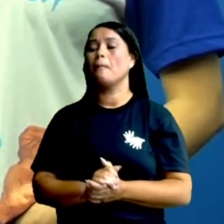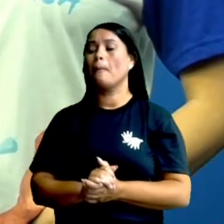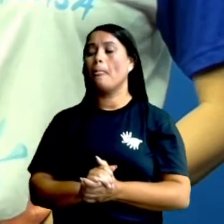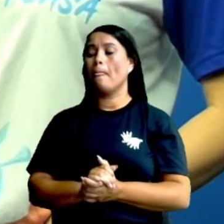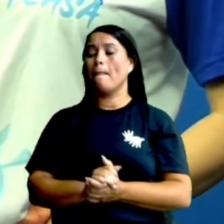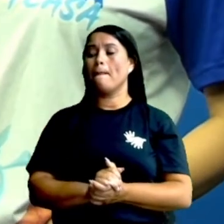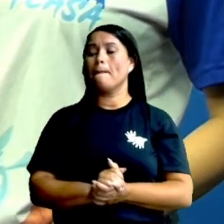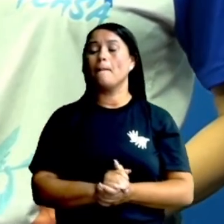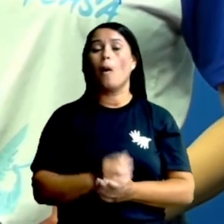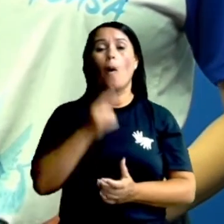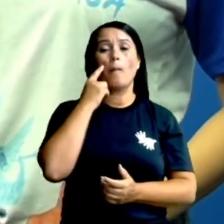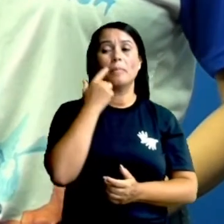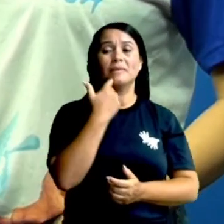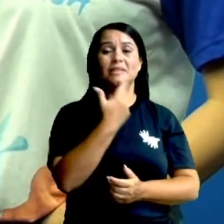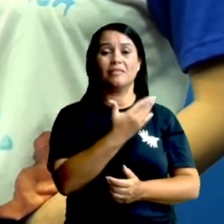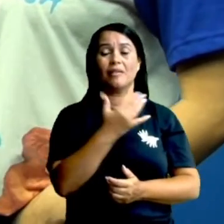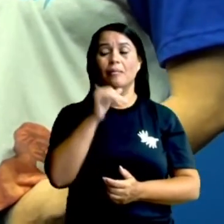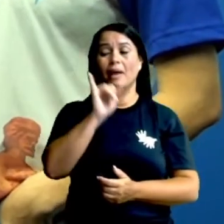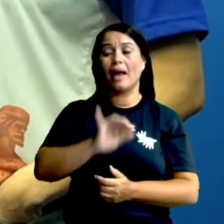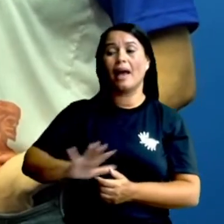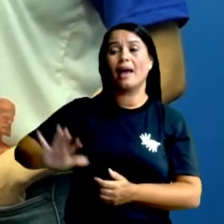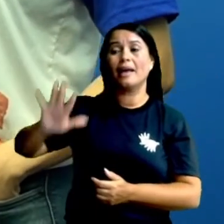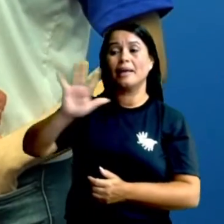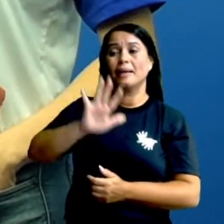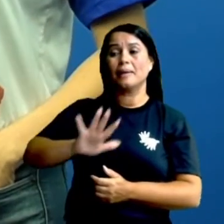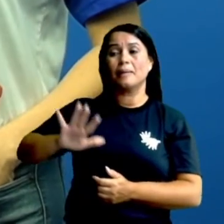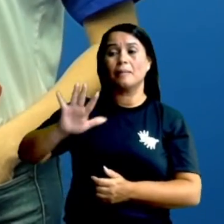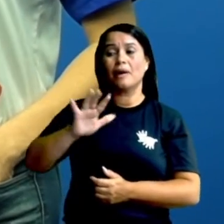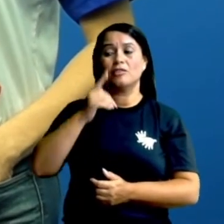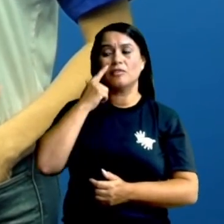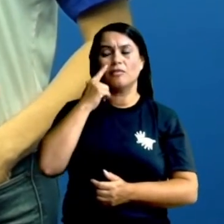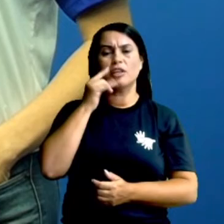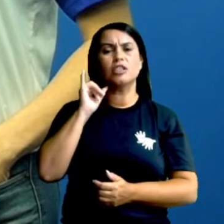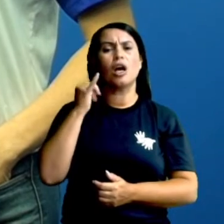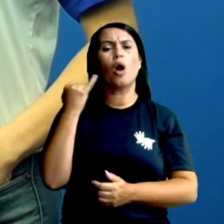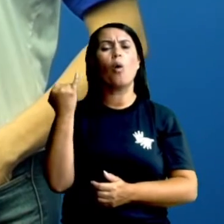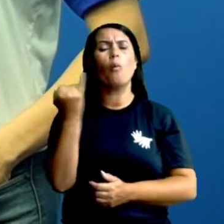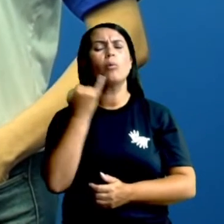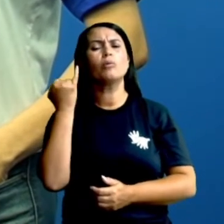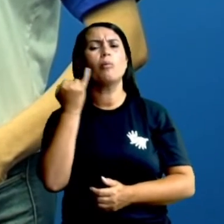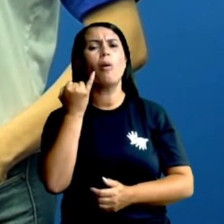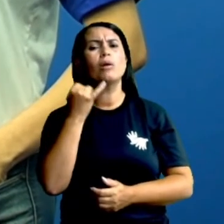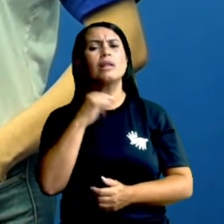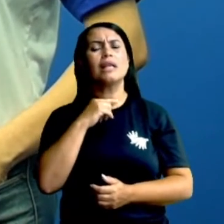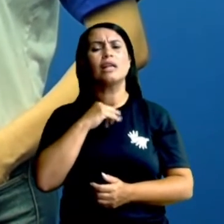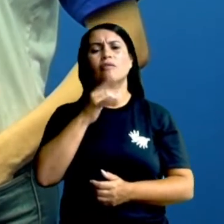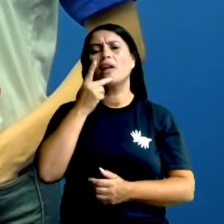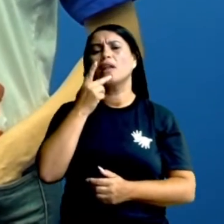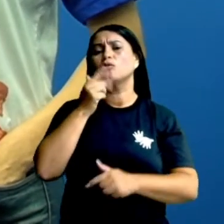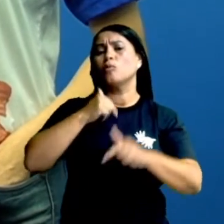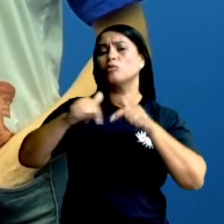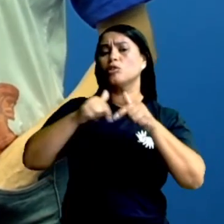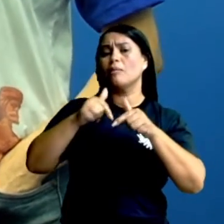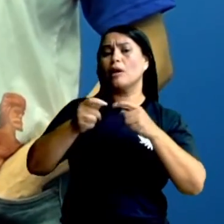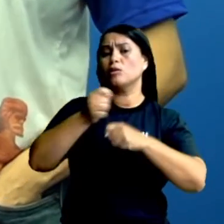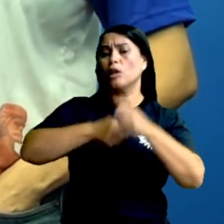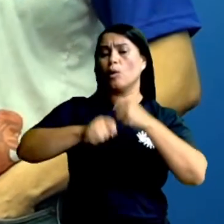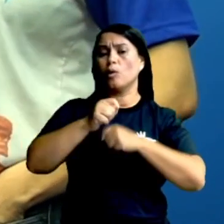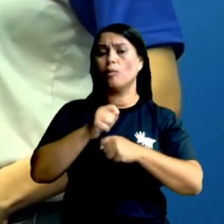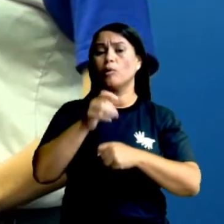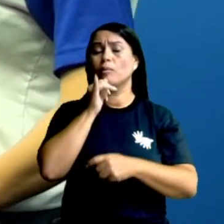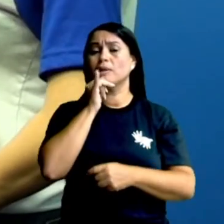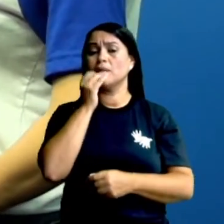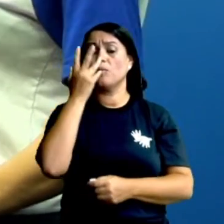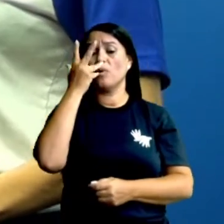volta comigo para a imagem, para vocês verem aqui sobre um ponto importante, tá, das atividades econômicas, que são o trabalho infantil